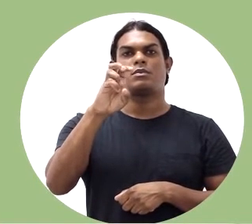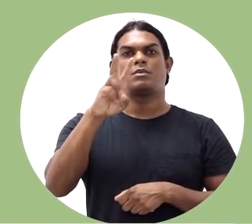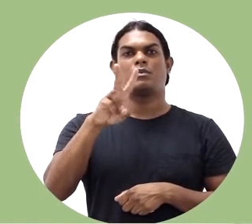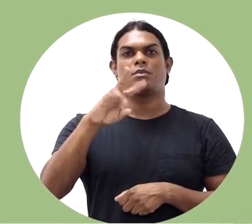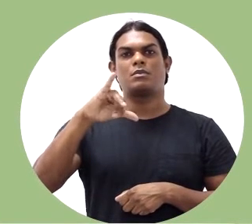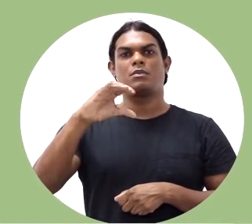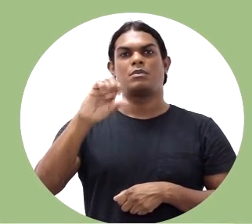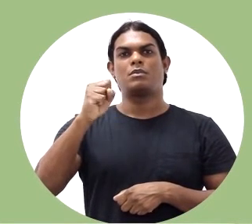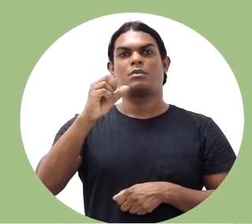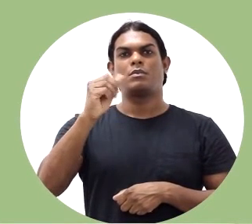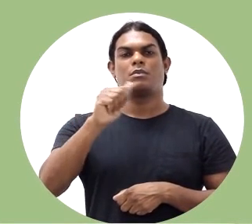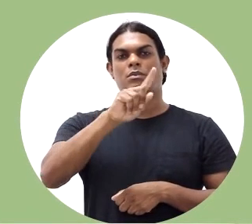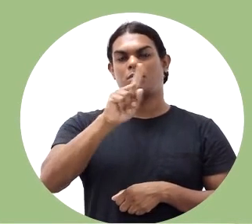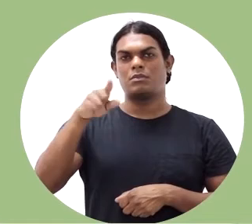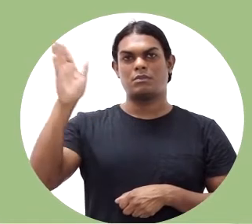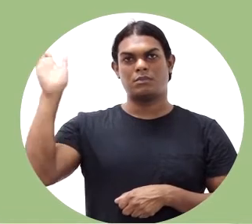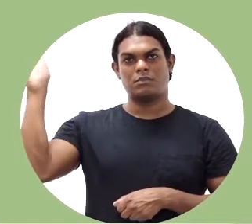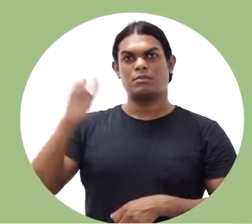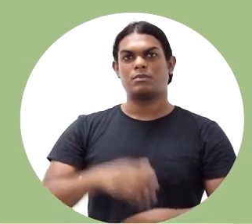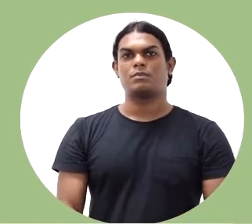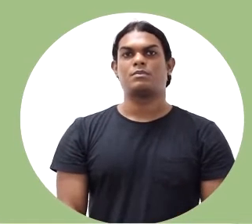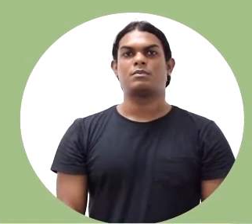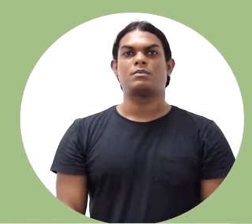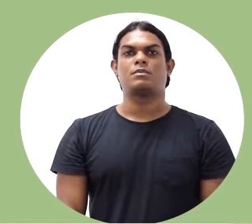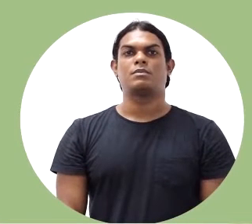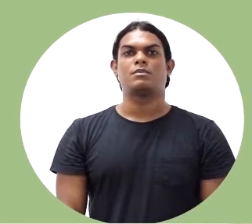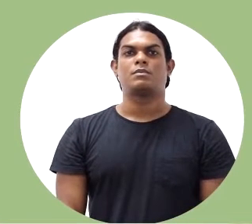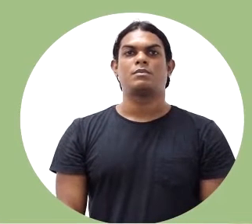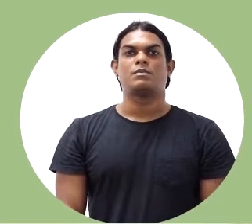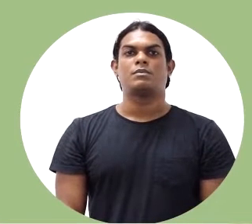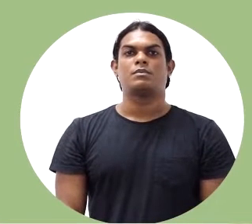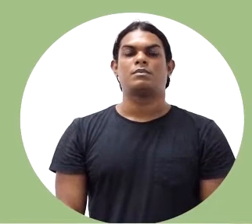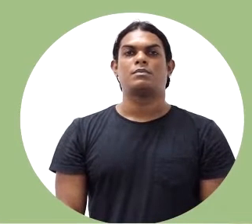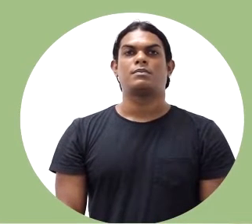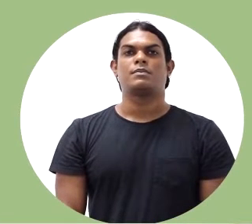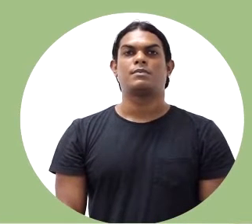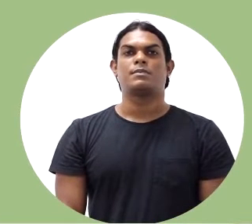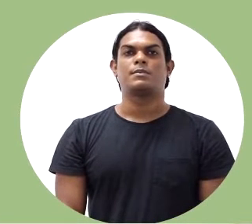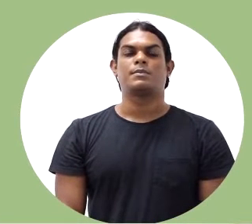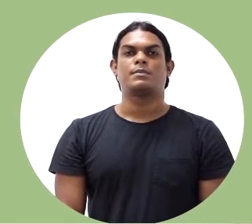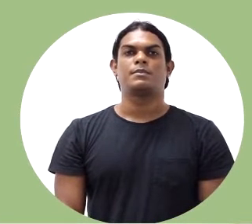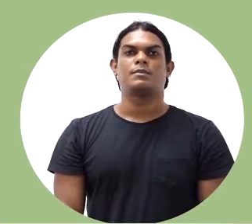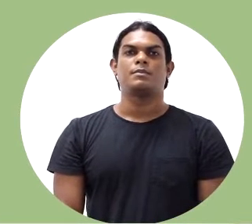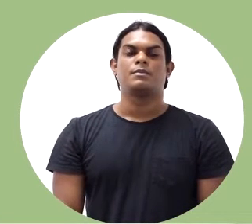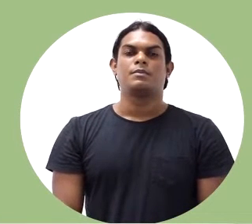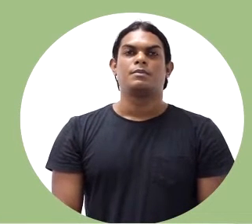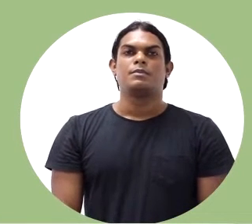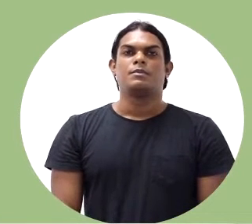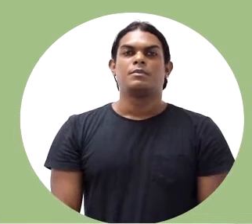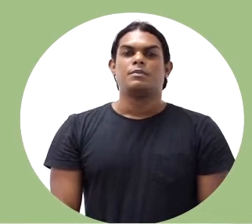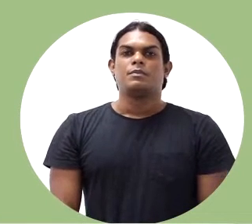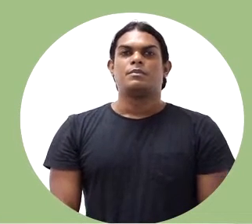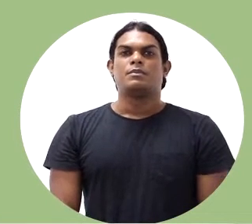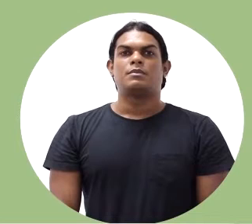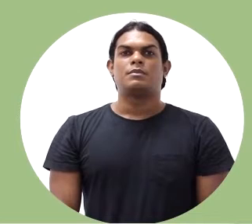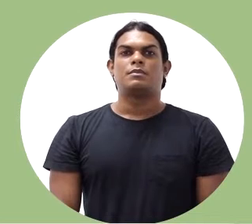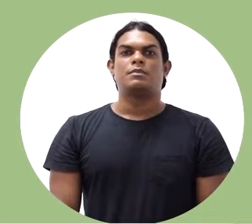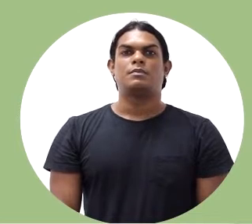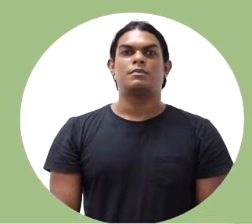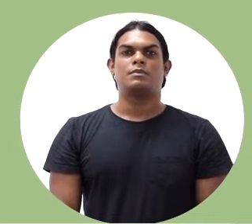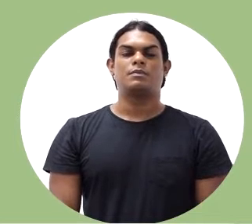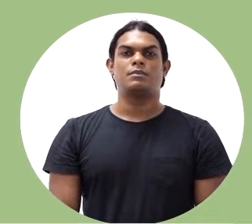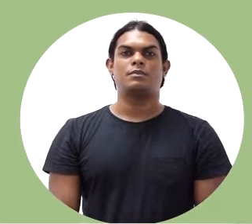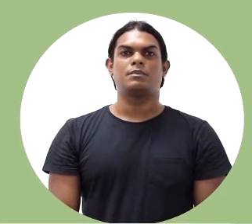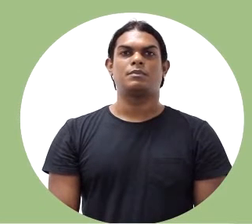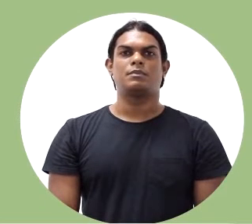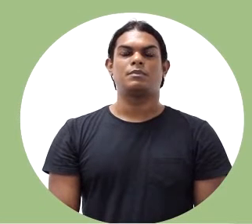de procedimentos de coleta, tratamento e análise de informações que visa gerar uma estimativa de vendas futuras medidas